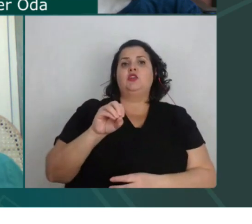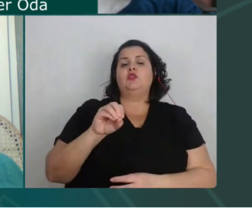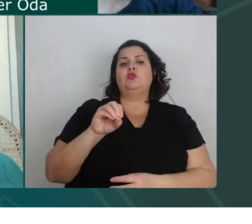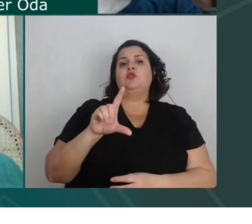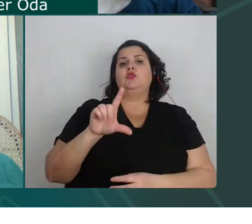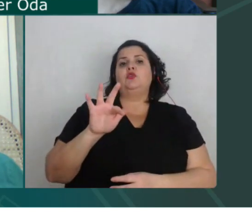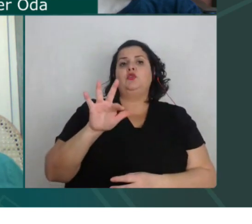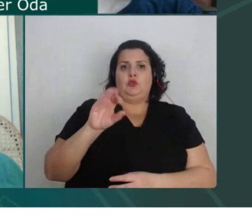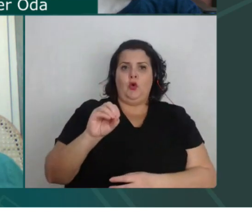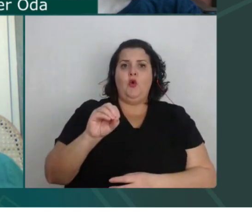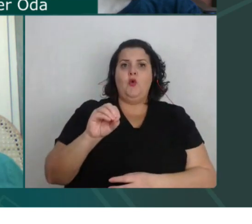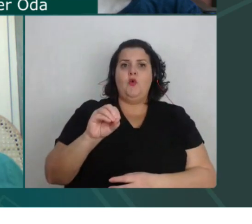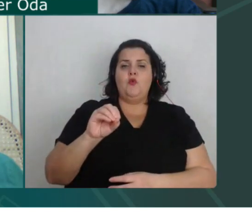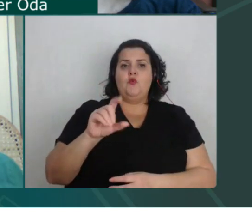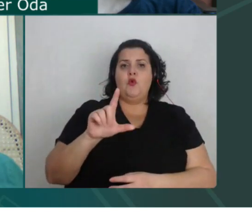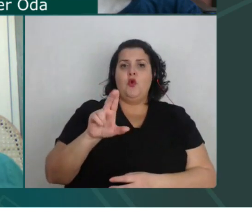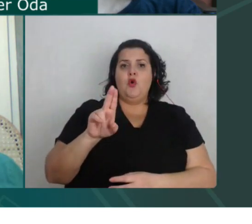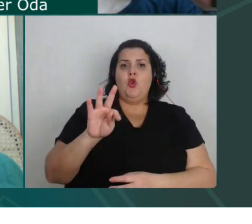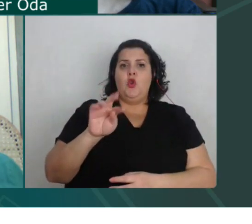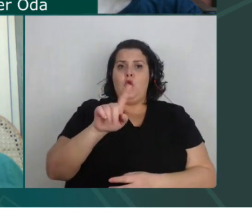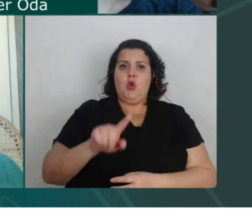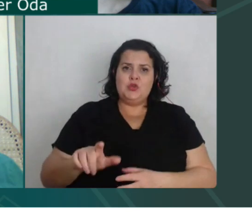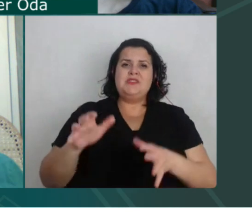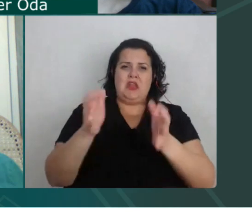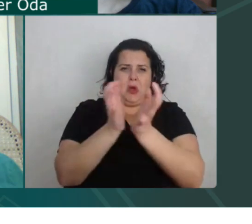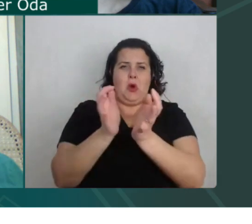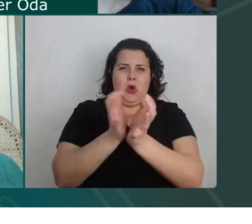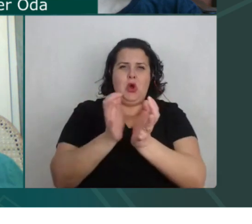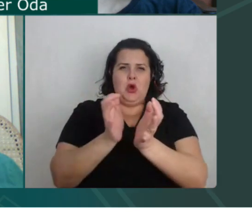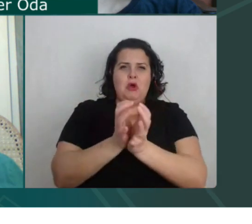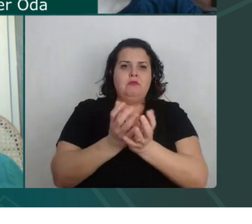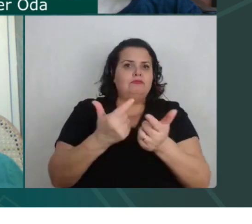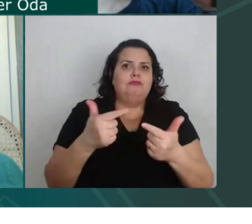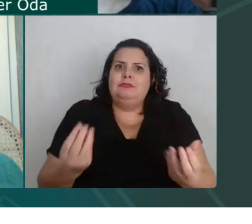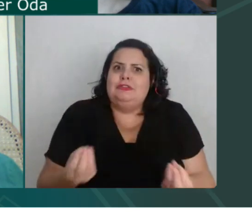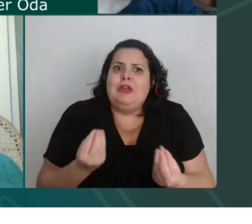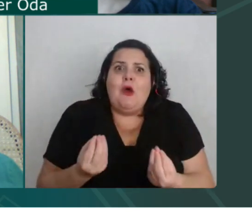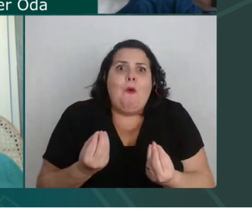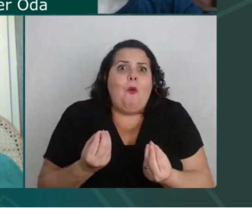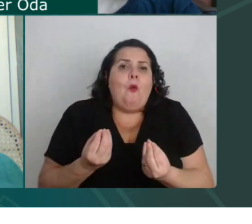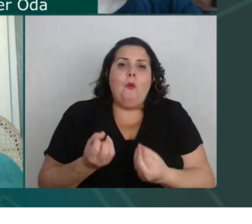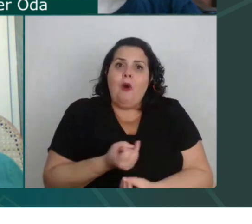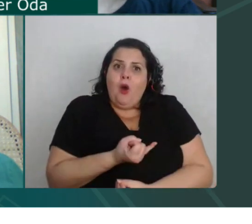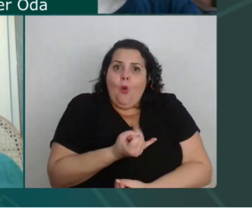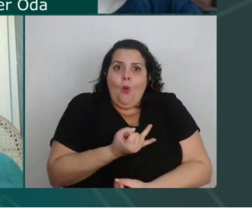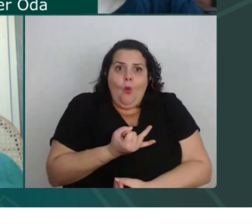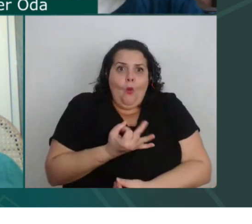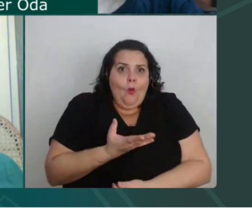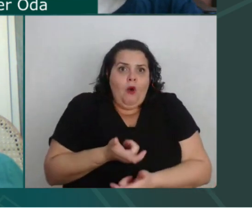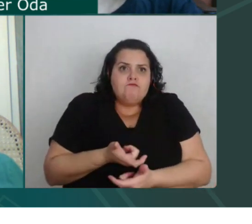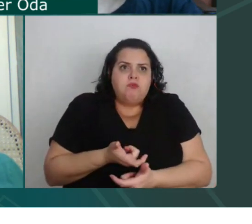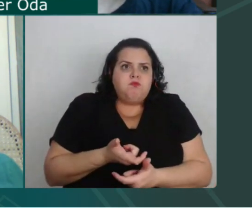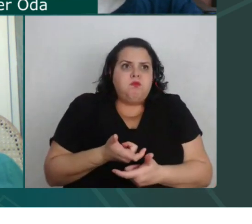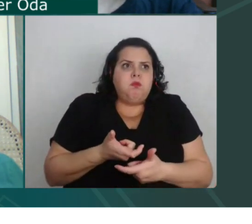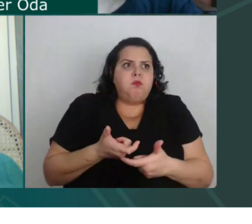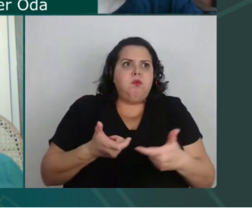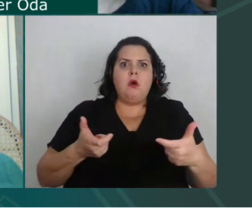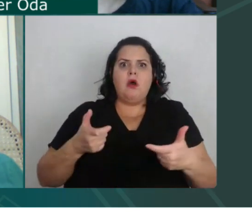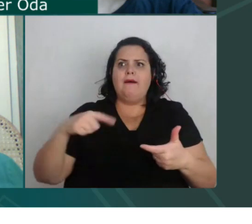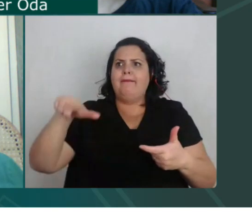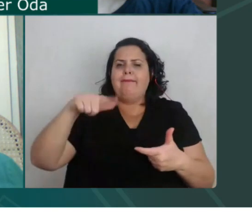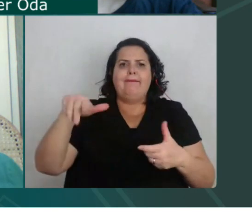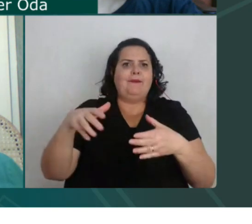mas não tinha como, né? O número de casos ficou tão grande que não tinha como dar conta